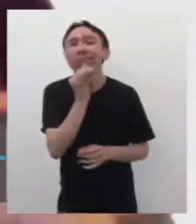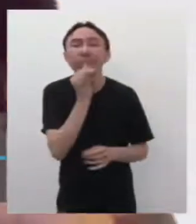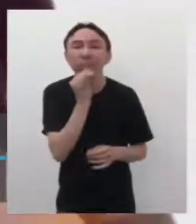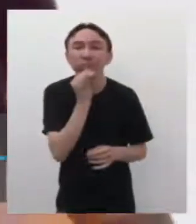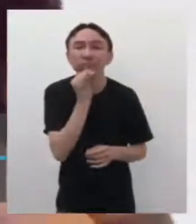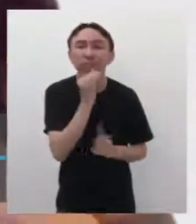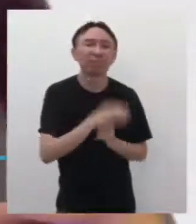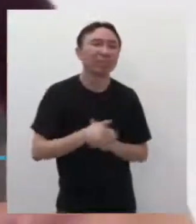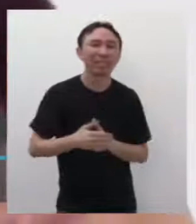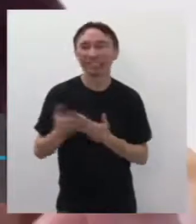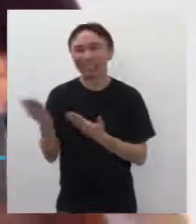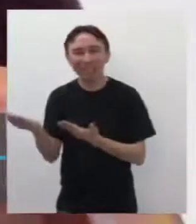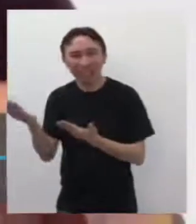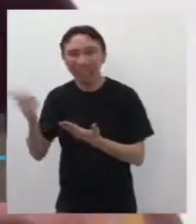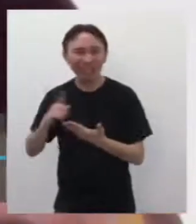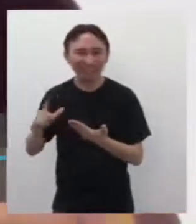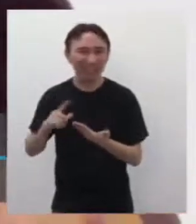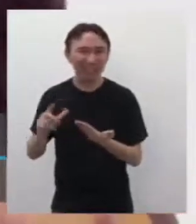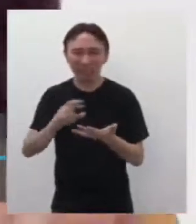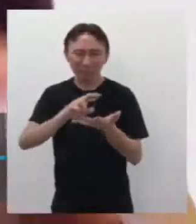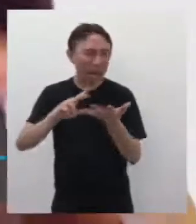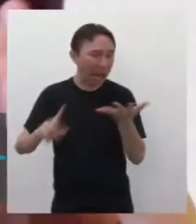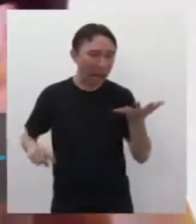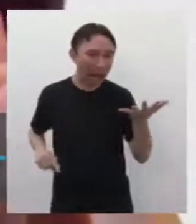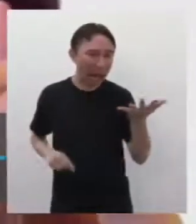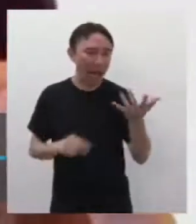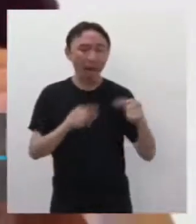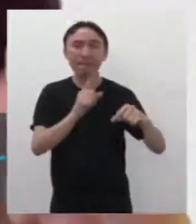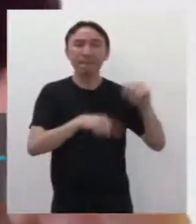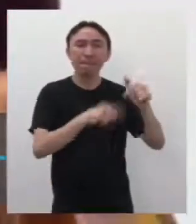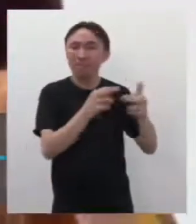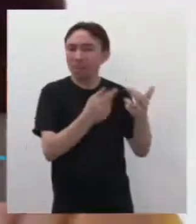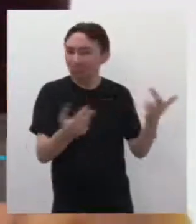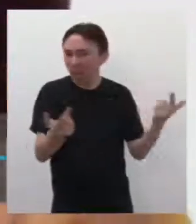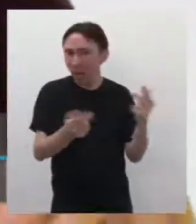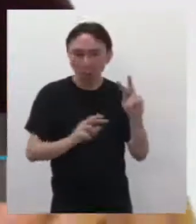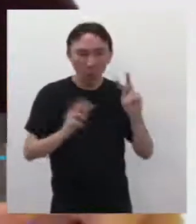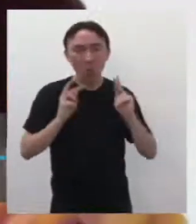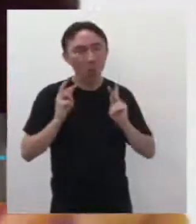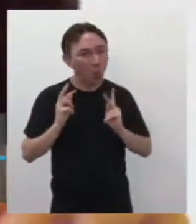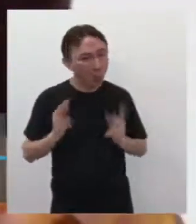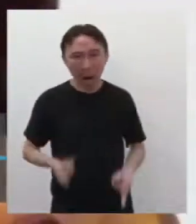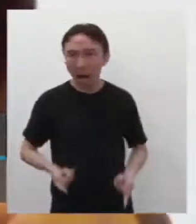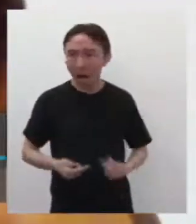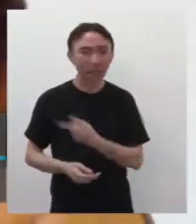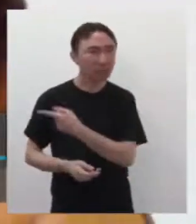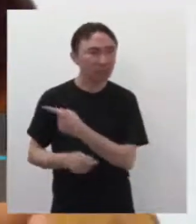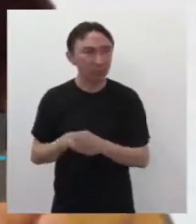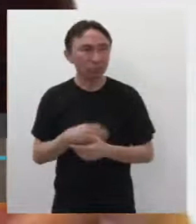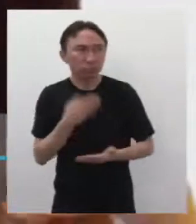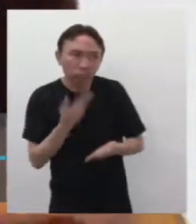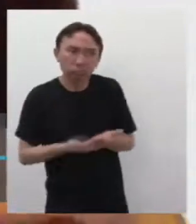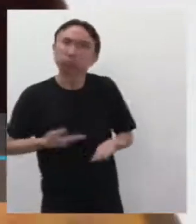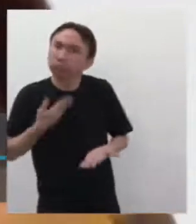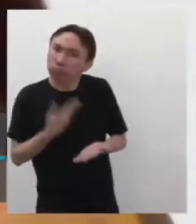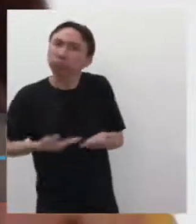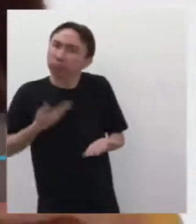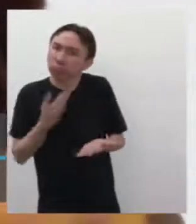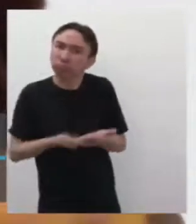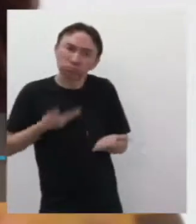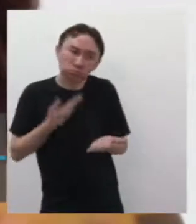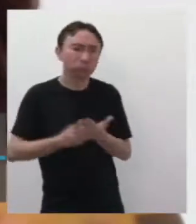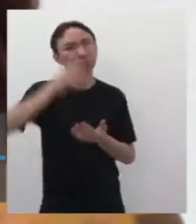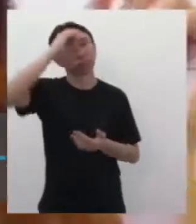uma pegada ali de humanas, então a galera estudou pra caramba, a galera está ligada no que está acontecendo, tá?